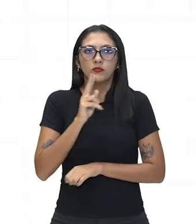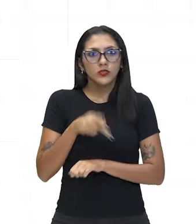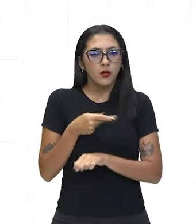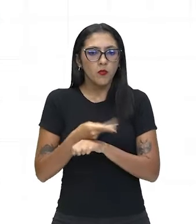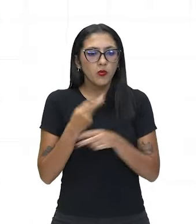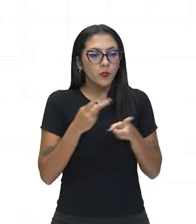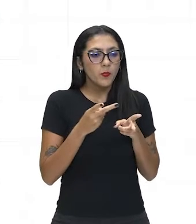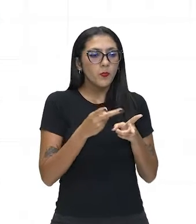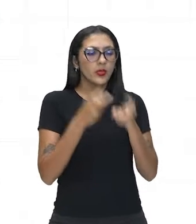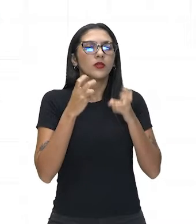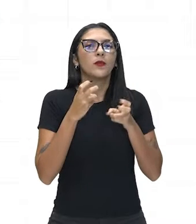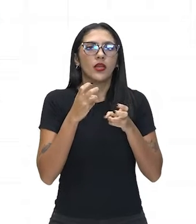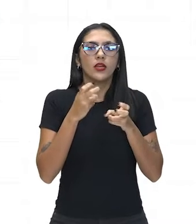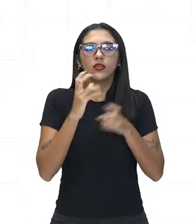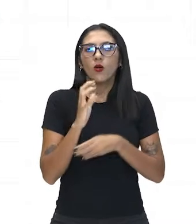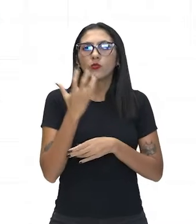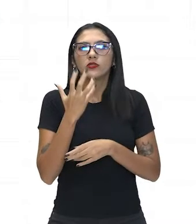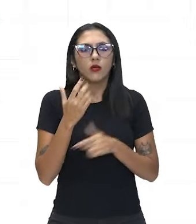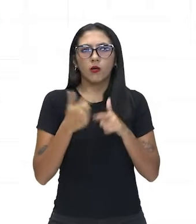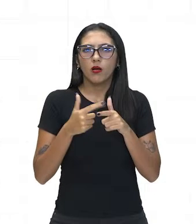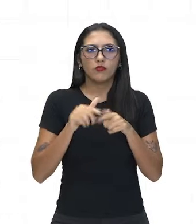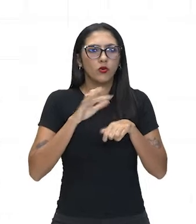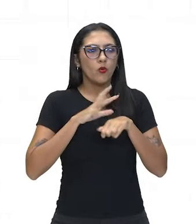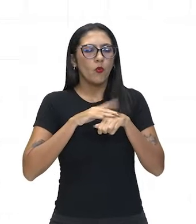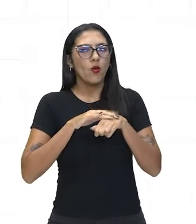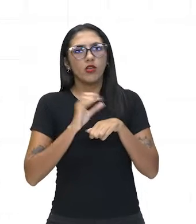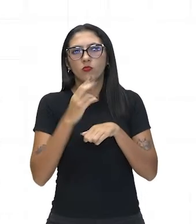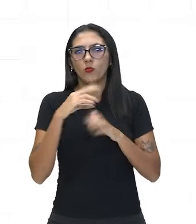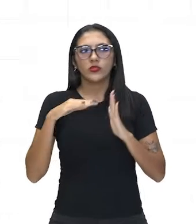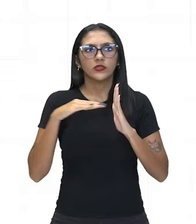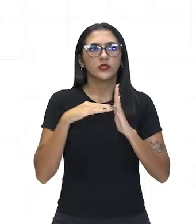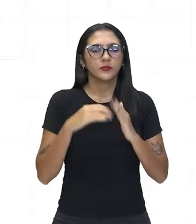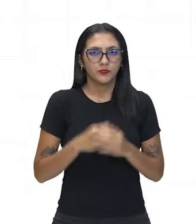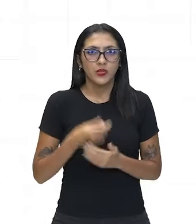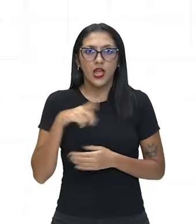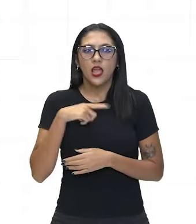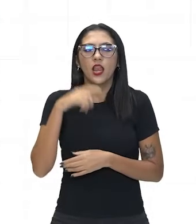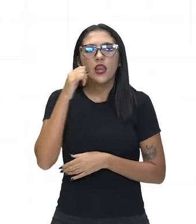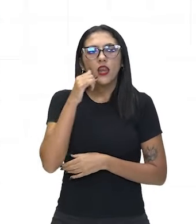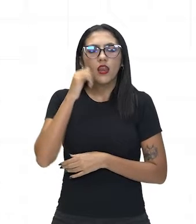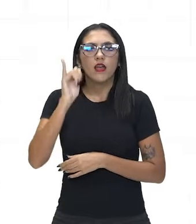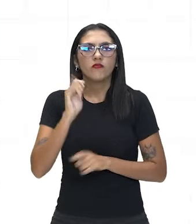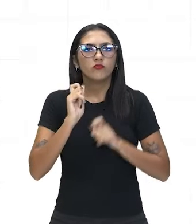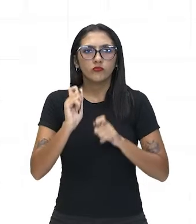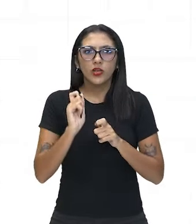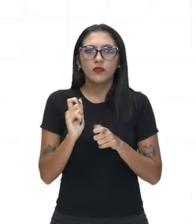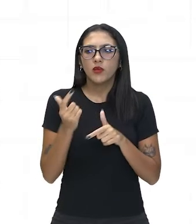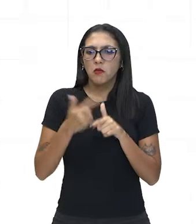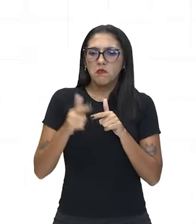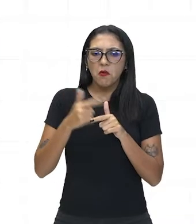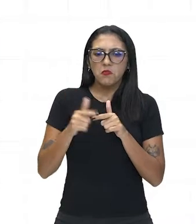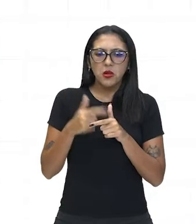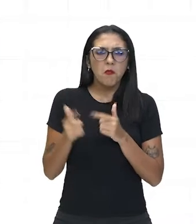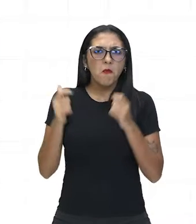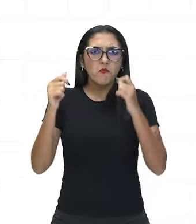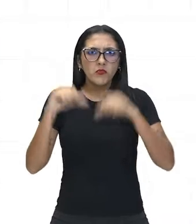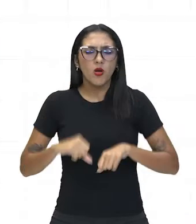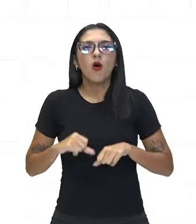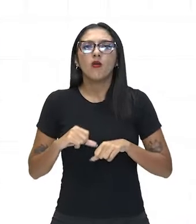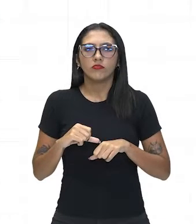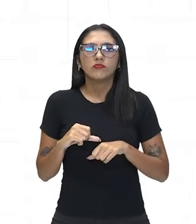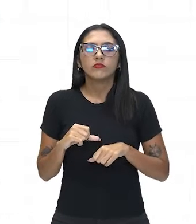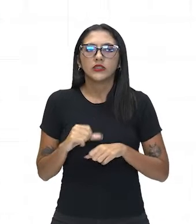acidente ou mal súbito e que visa evitar o agravamento do problema até que um serviço especializado